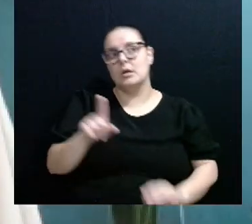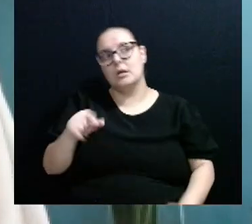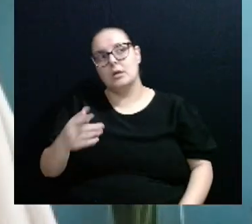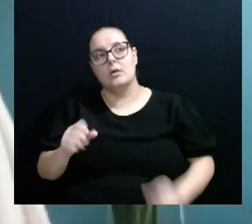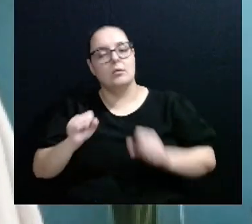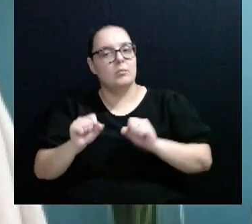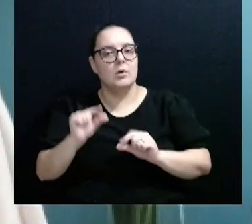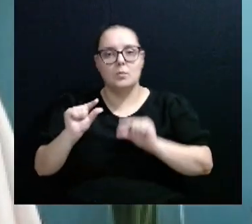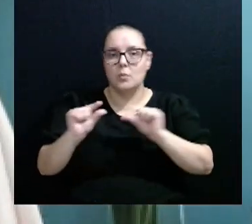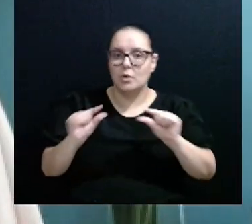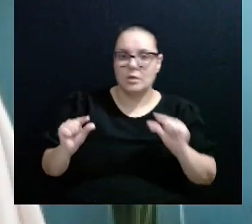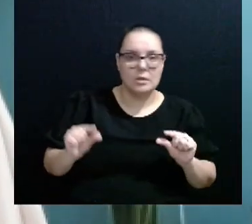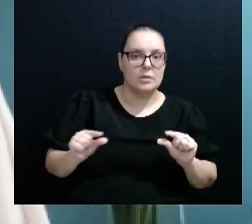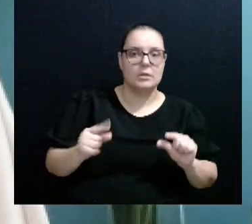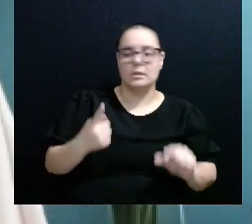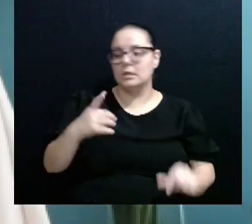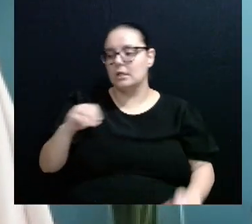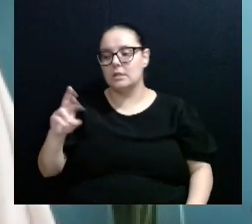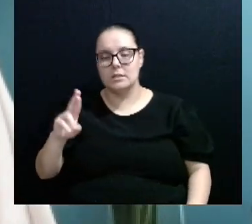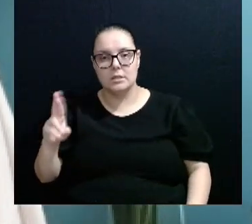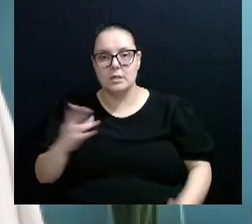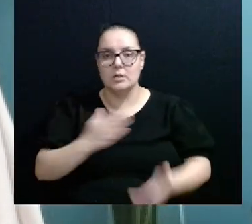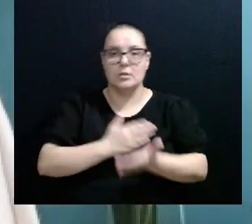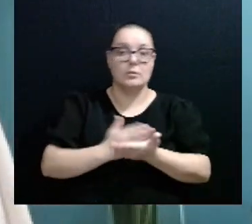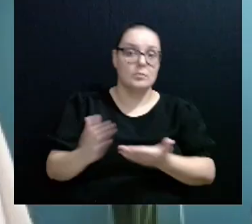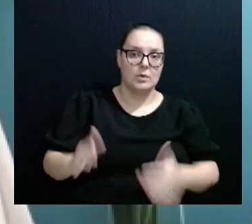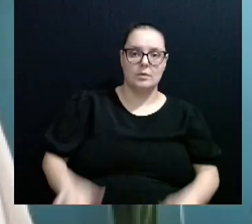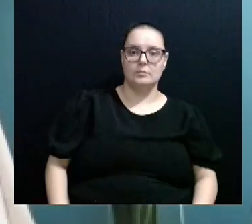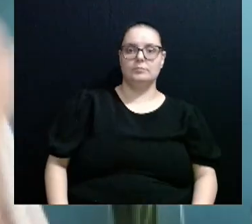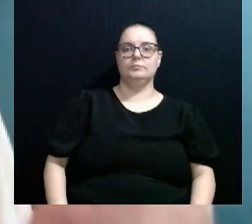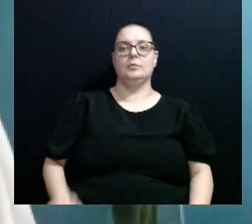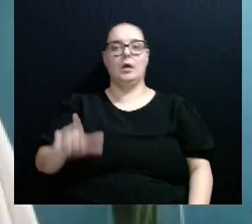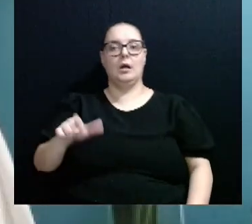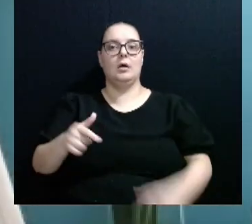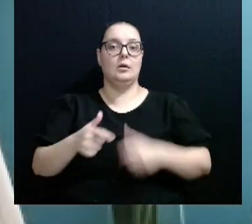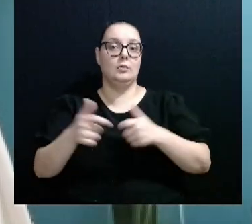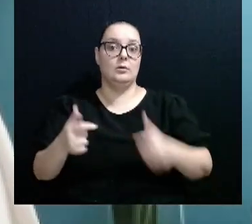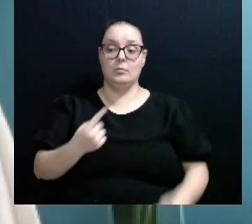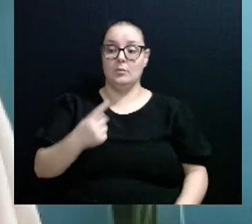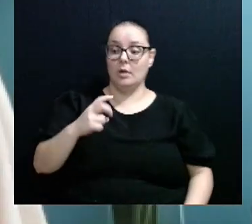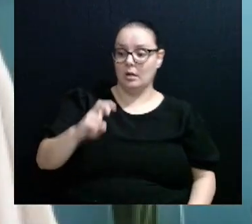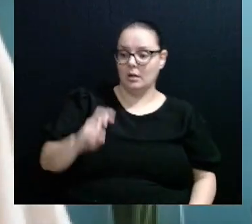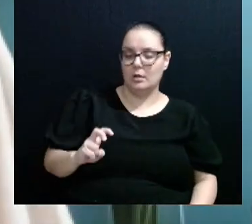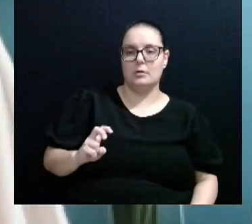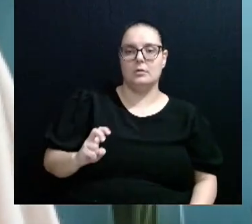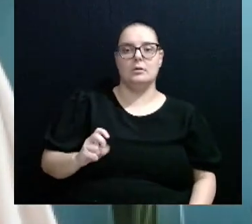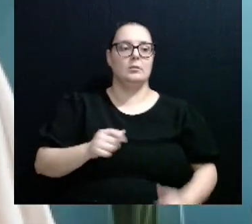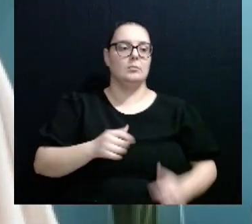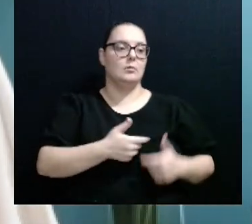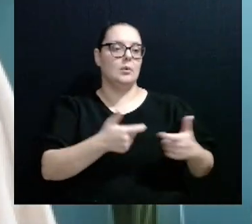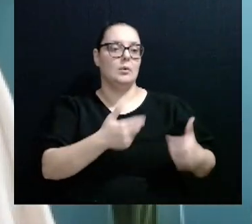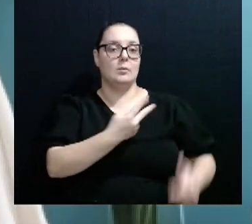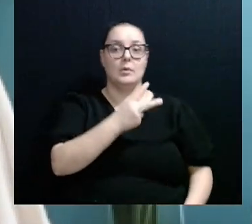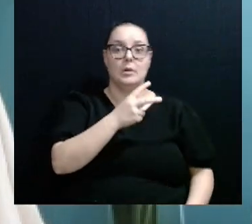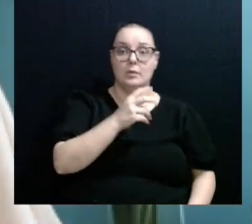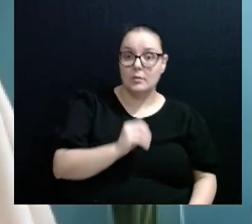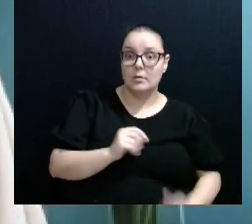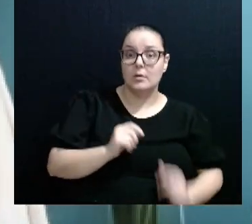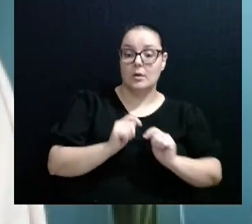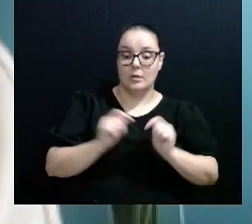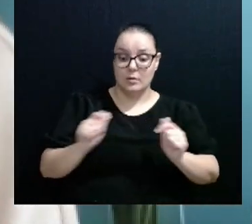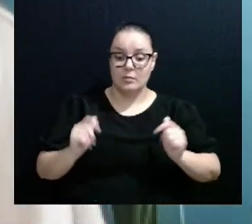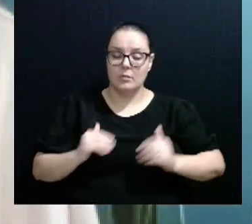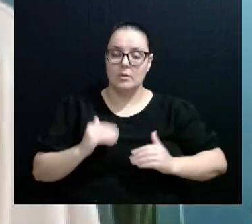ser R$ 10 no começo, pode ser. Aí depois você aumenta para 15, você aumenta para 20. À medida que você vai crescendo na carreira,